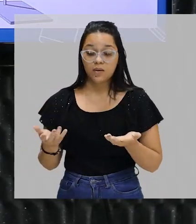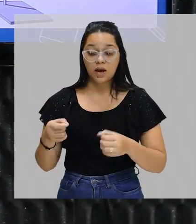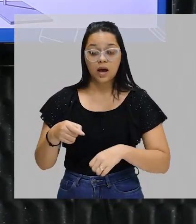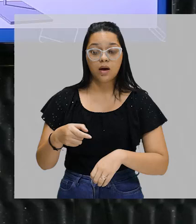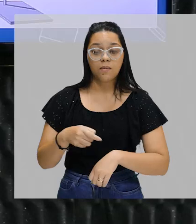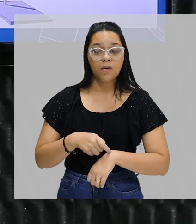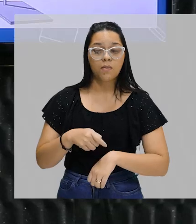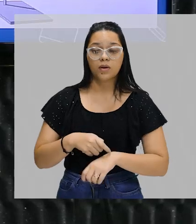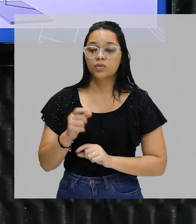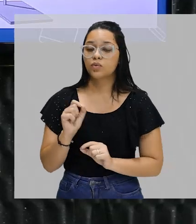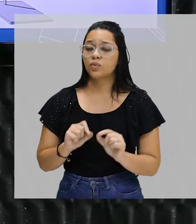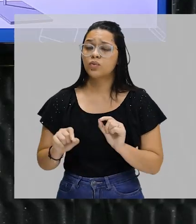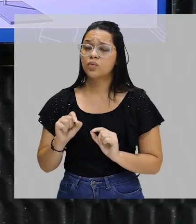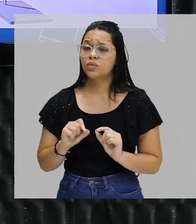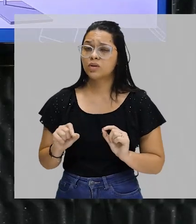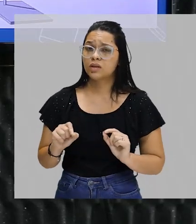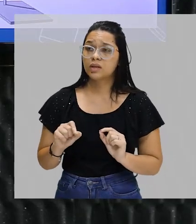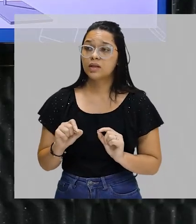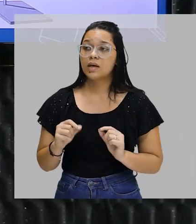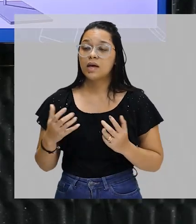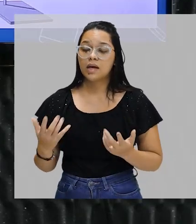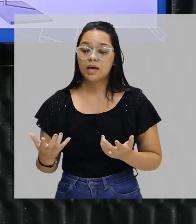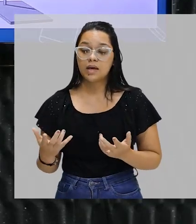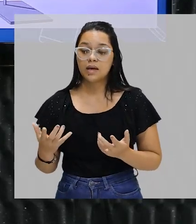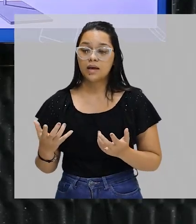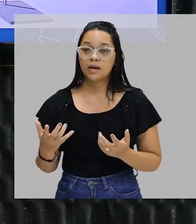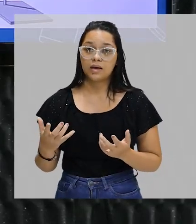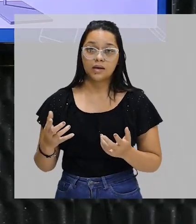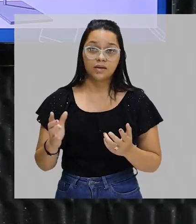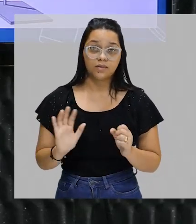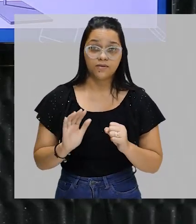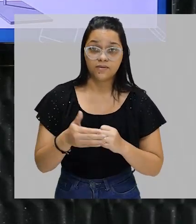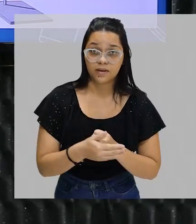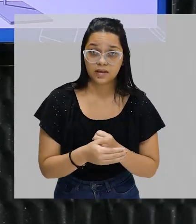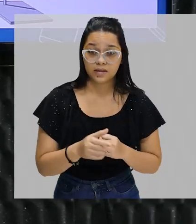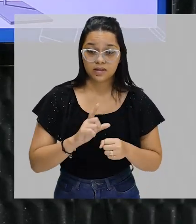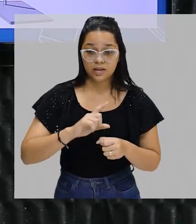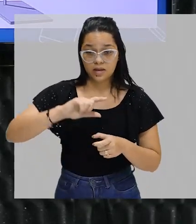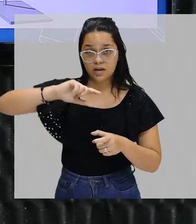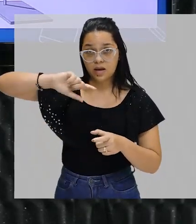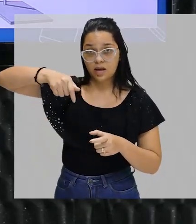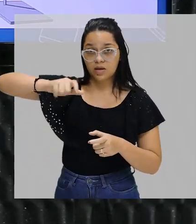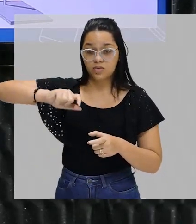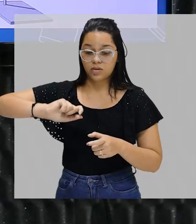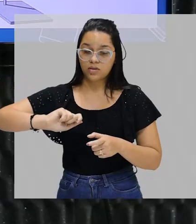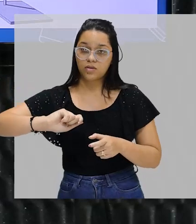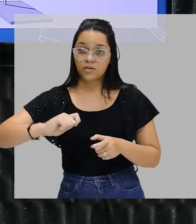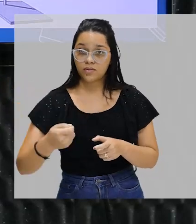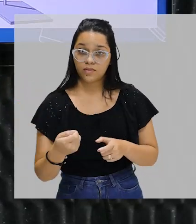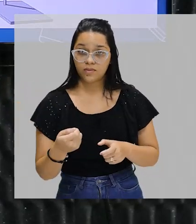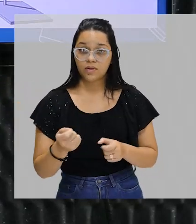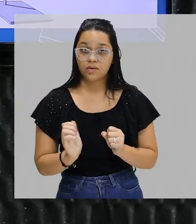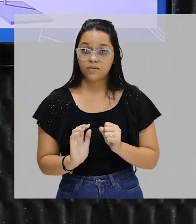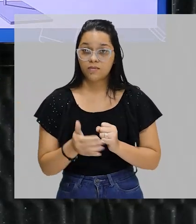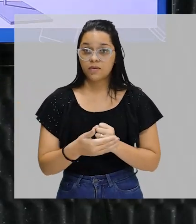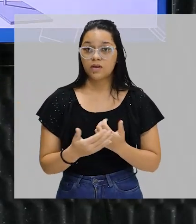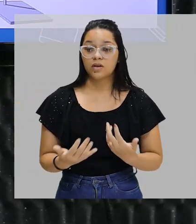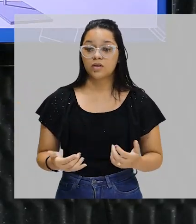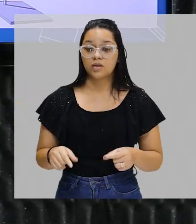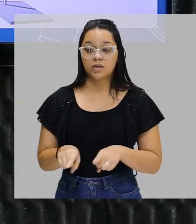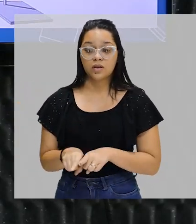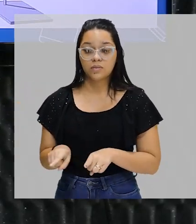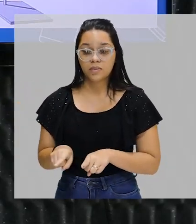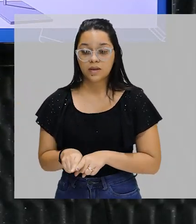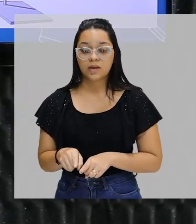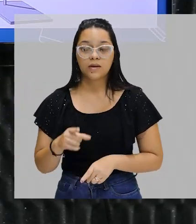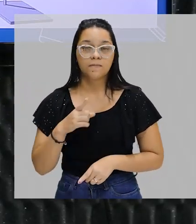gente para, certo? A gente fecha aqui a torneira, né, da proveta e aí